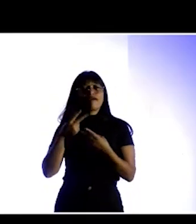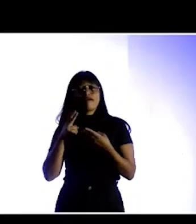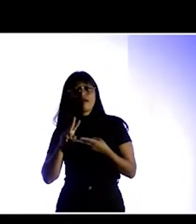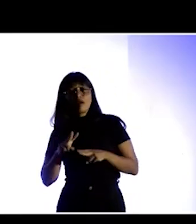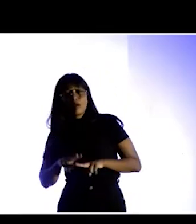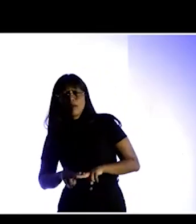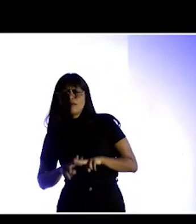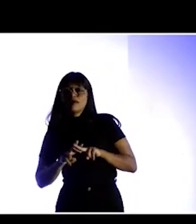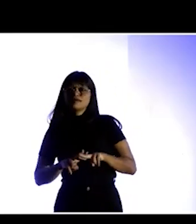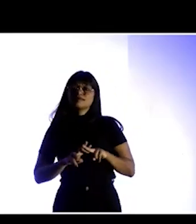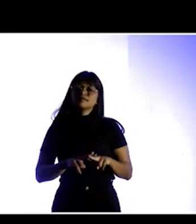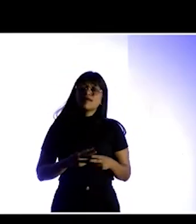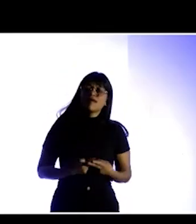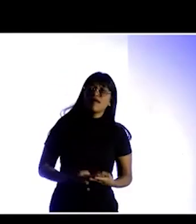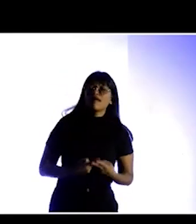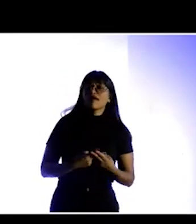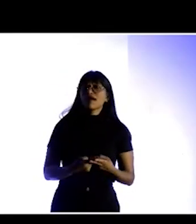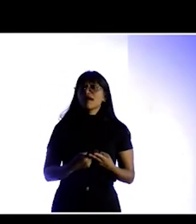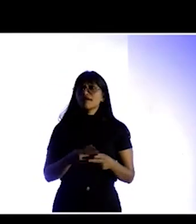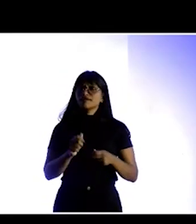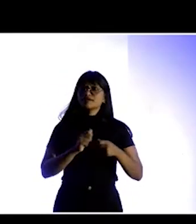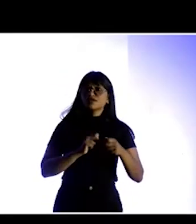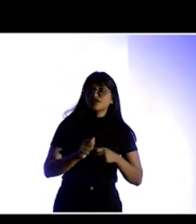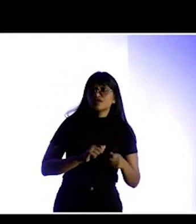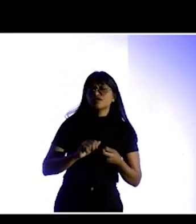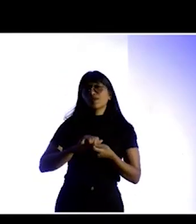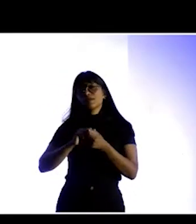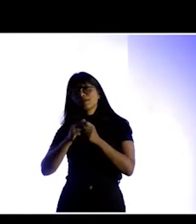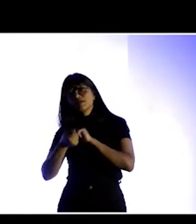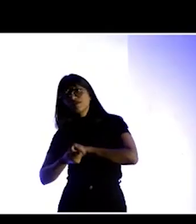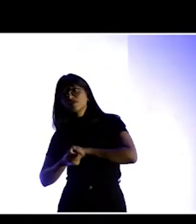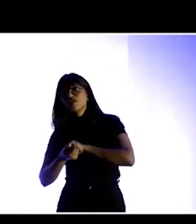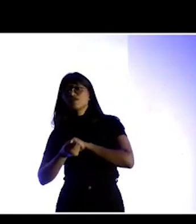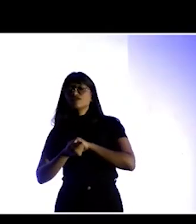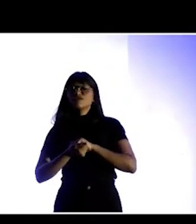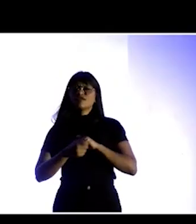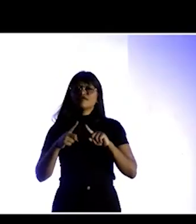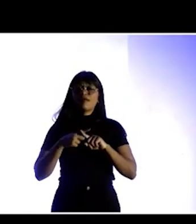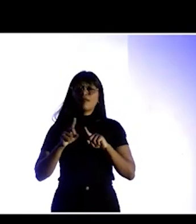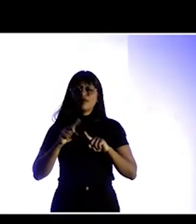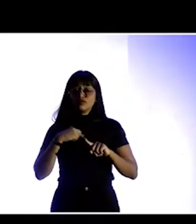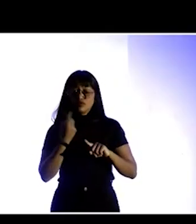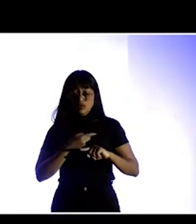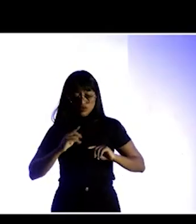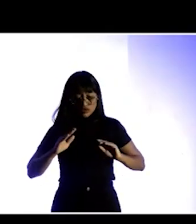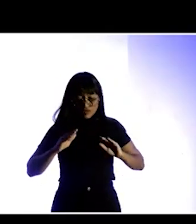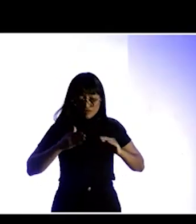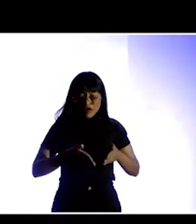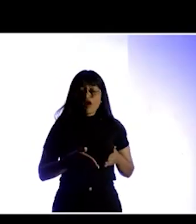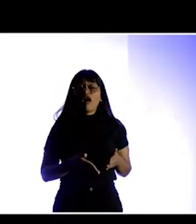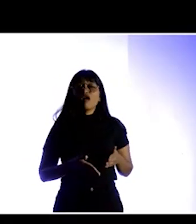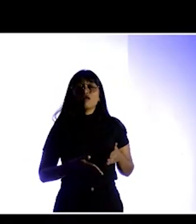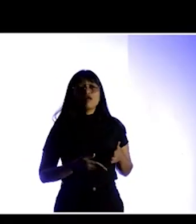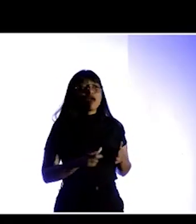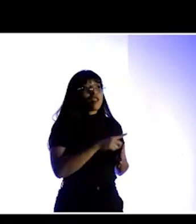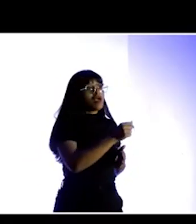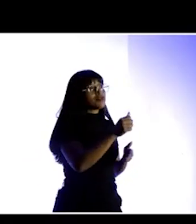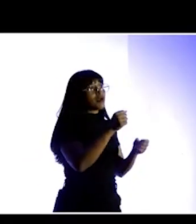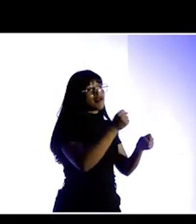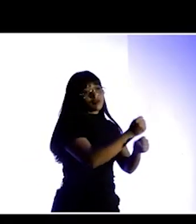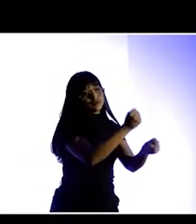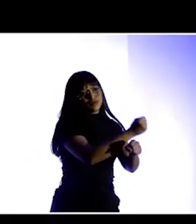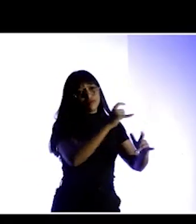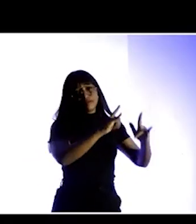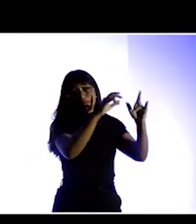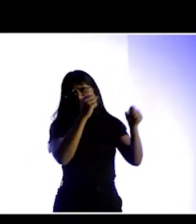resiliência, gestão, principalmente gestão adaptativa. Né? Dentro da agência, o nosso foco não é sair construindo infraestrutura cinza, muito pelo